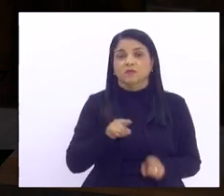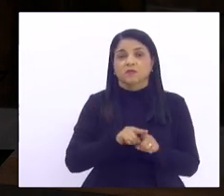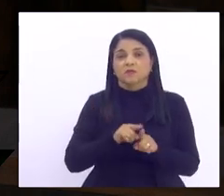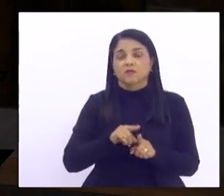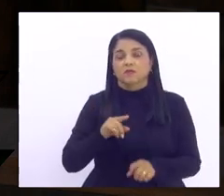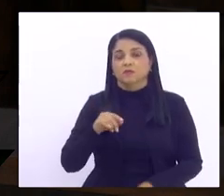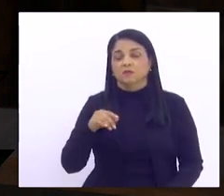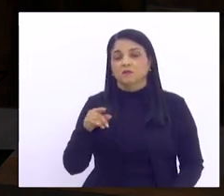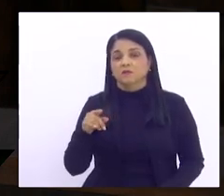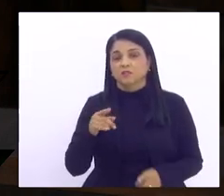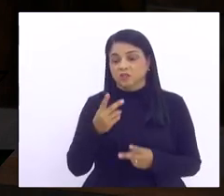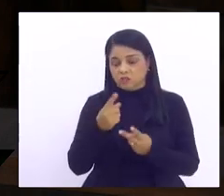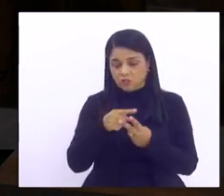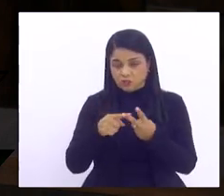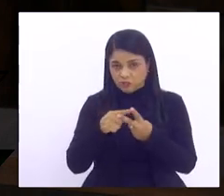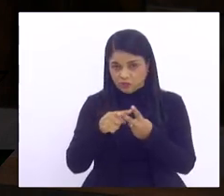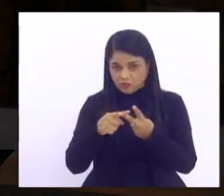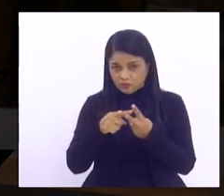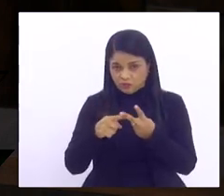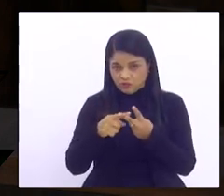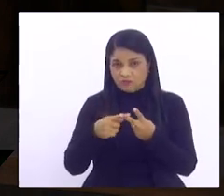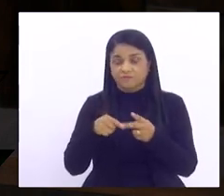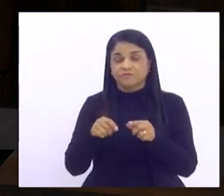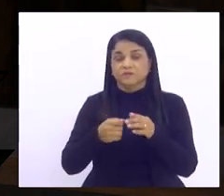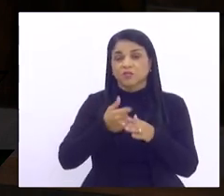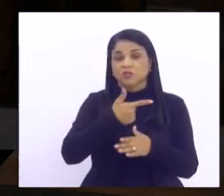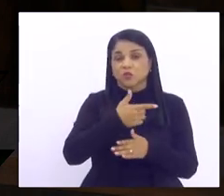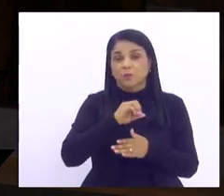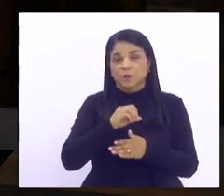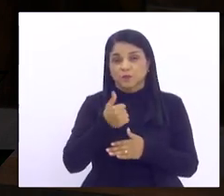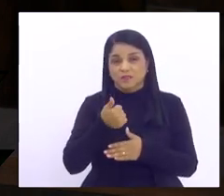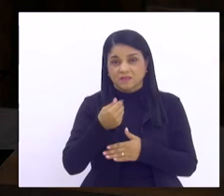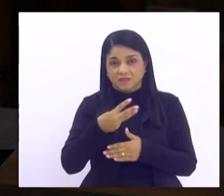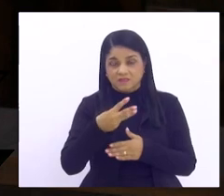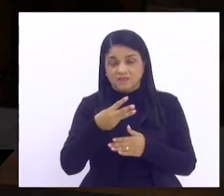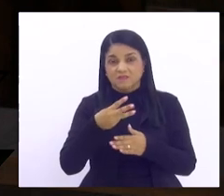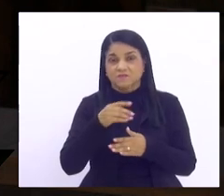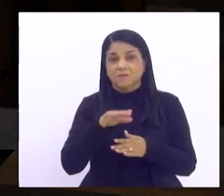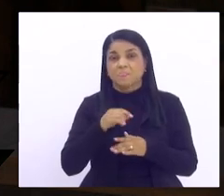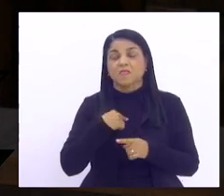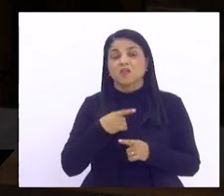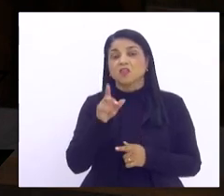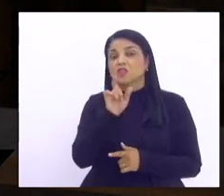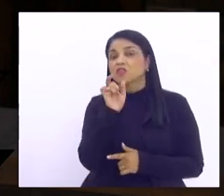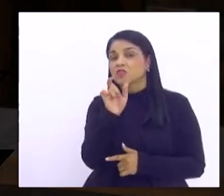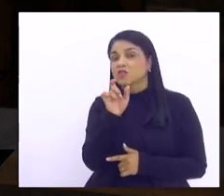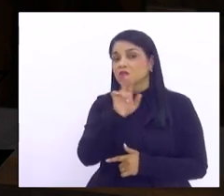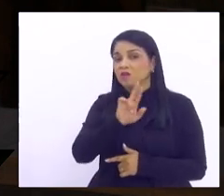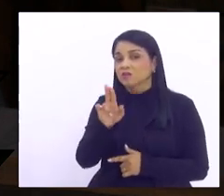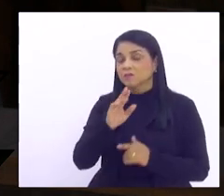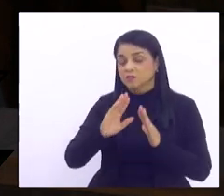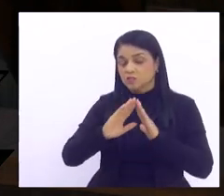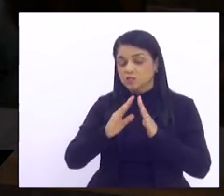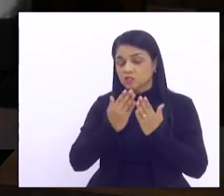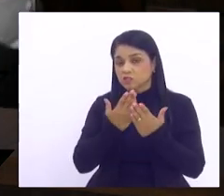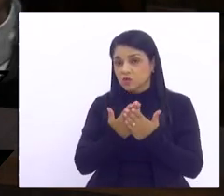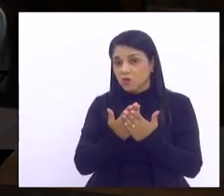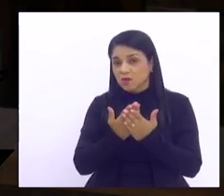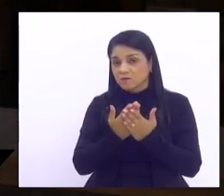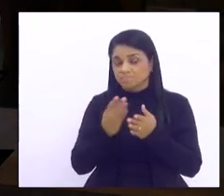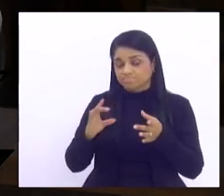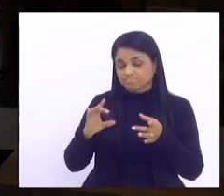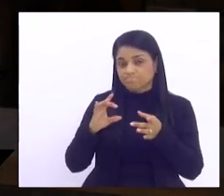em 2013. É a chamada Escola do Vínculo Social. Segundo essa